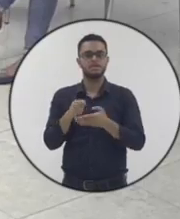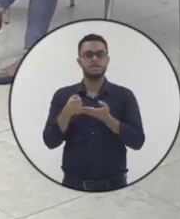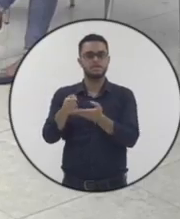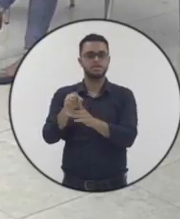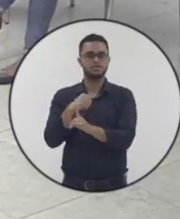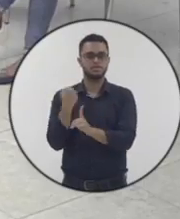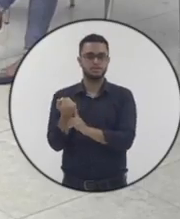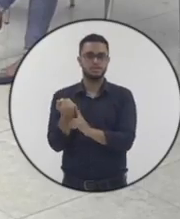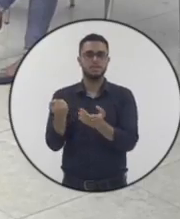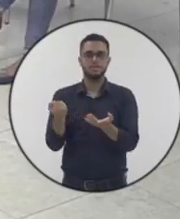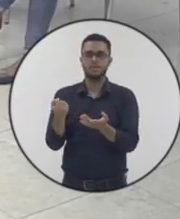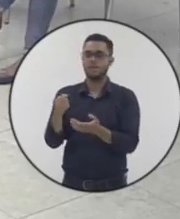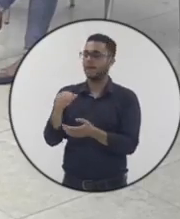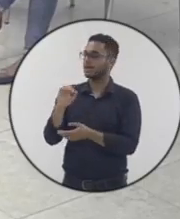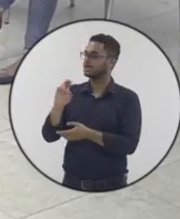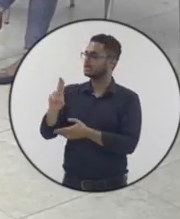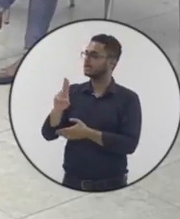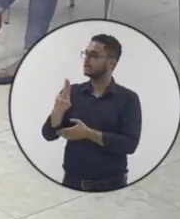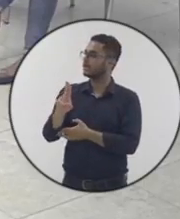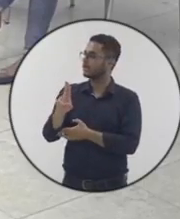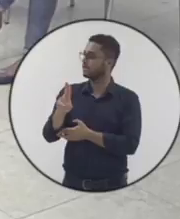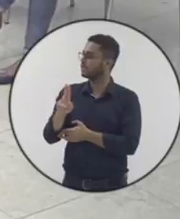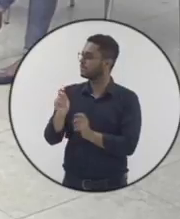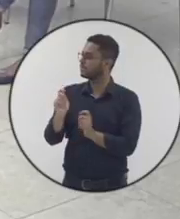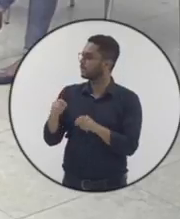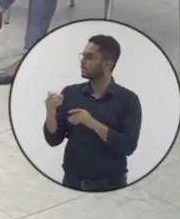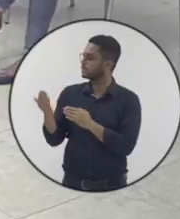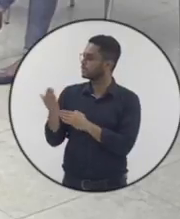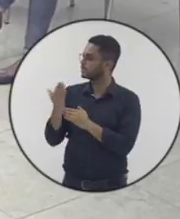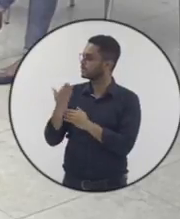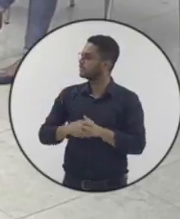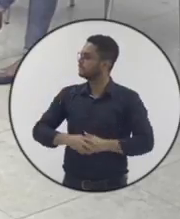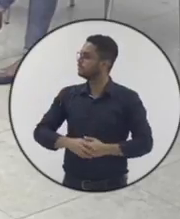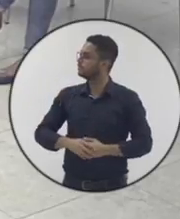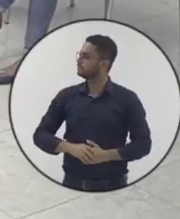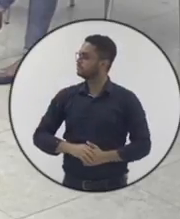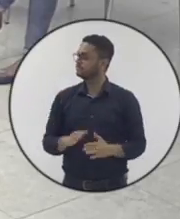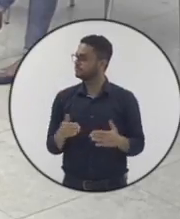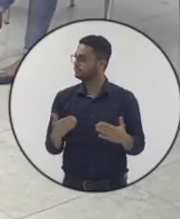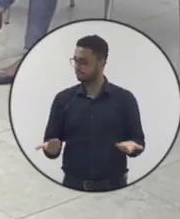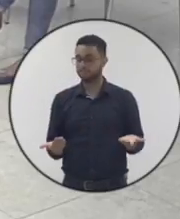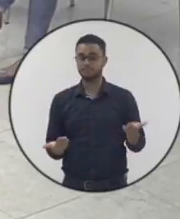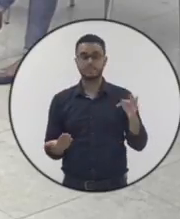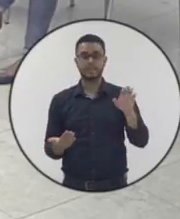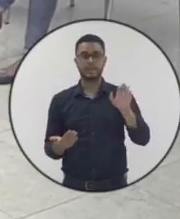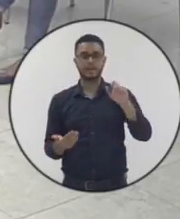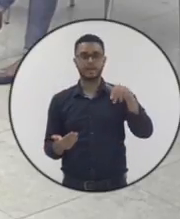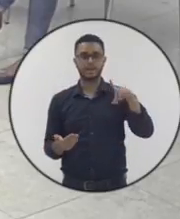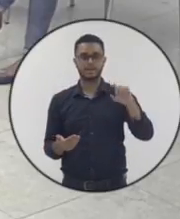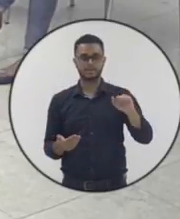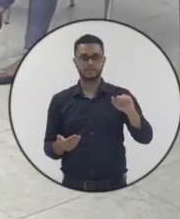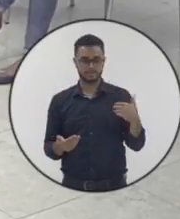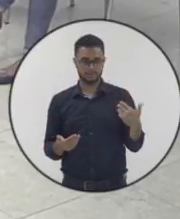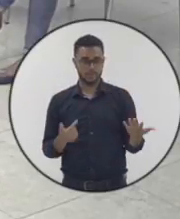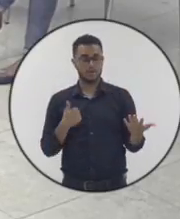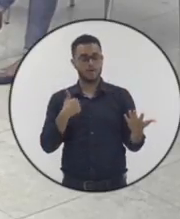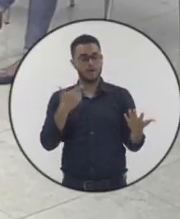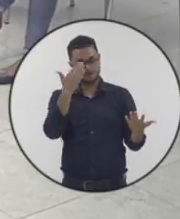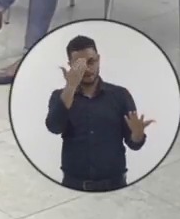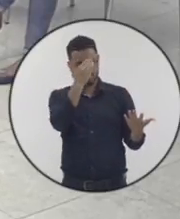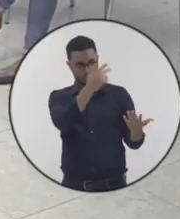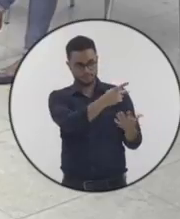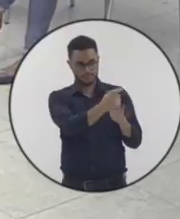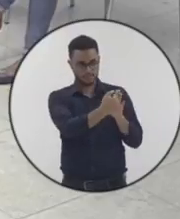quiser complementar. É uma roda, está sempre aberto. Ok. Bom, Fernanda e pessoas de casa, eu te agradeço pela pergunta,